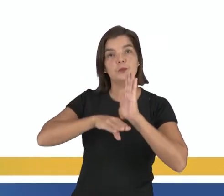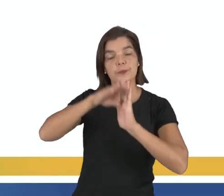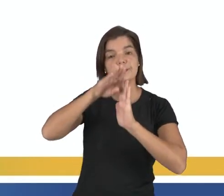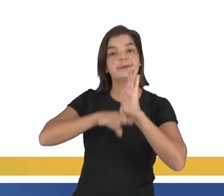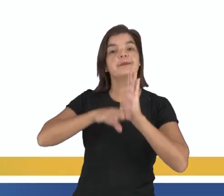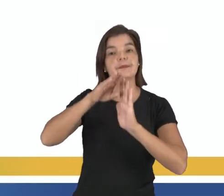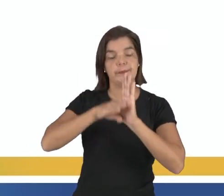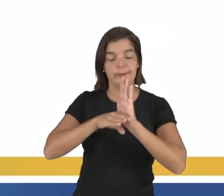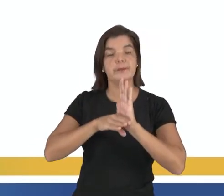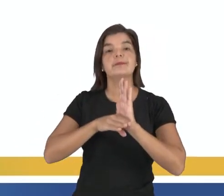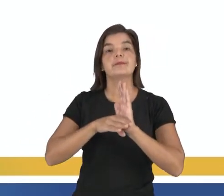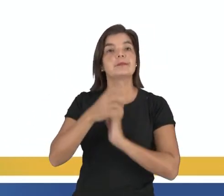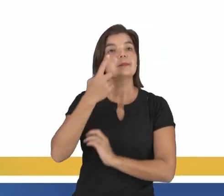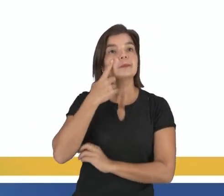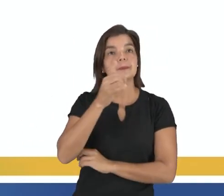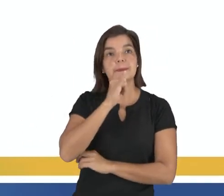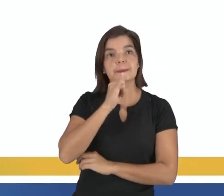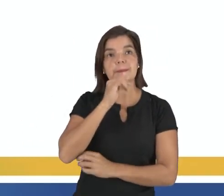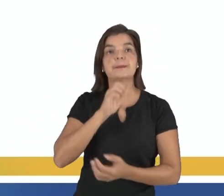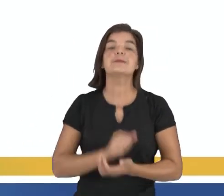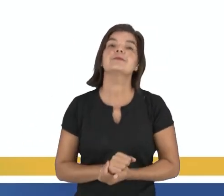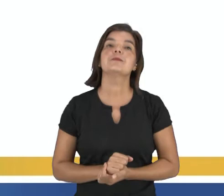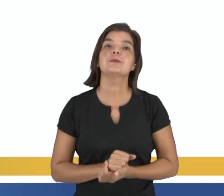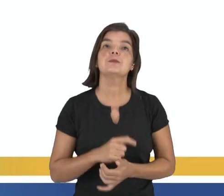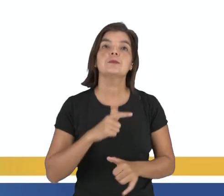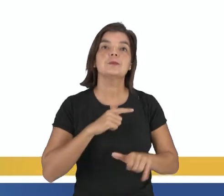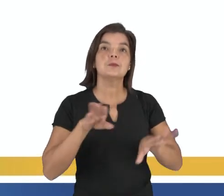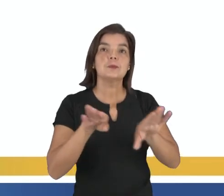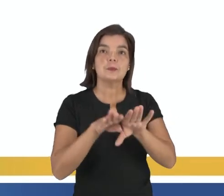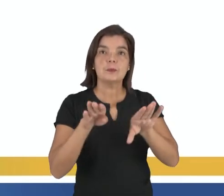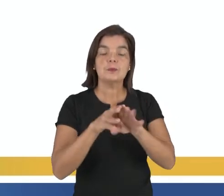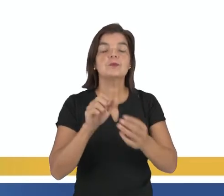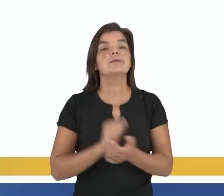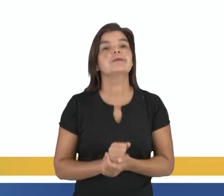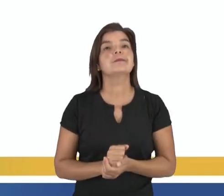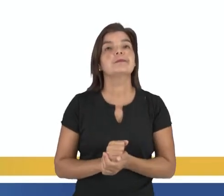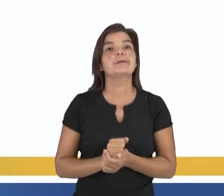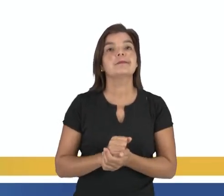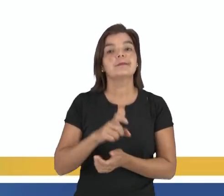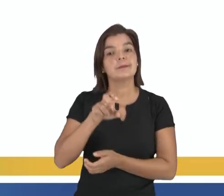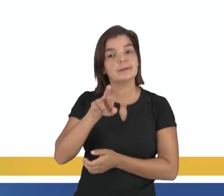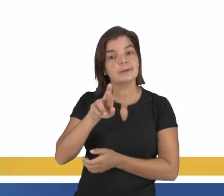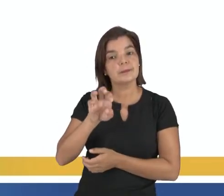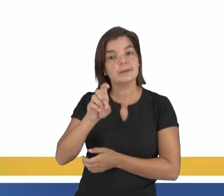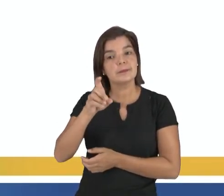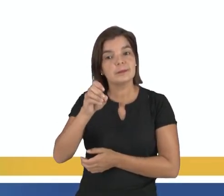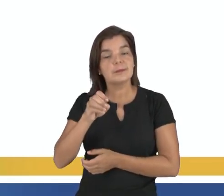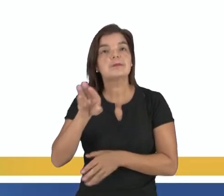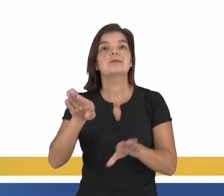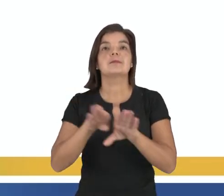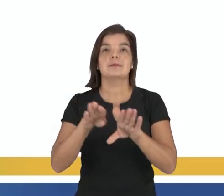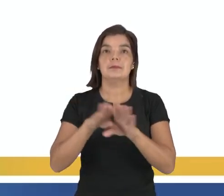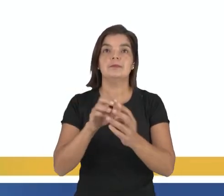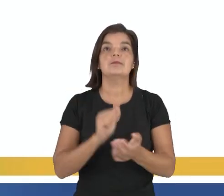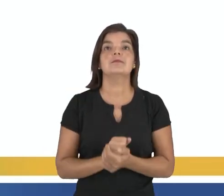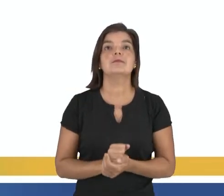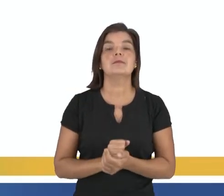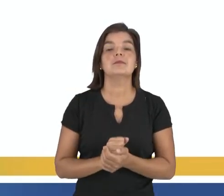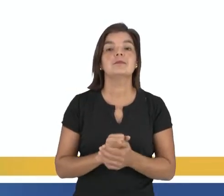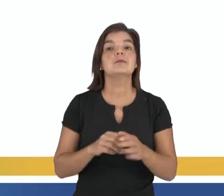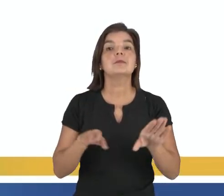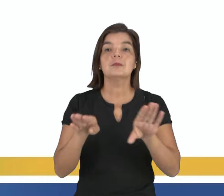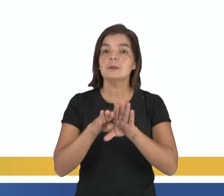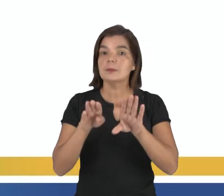falou, a gente vai ver um exemplo agora. E o agente redutor em uma reação redox é uma espécie que sofre